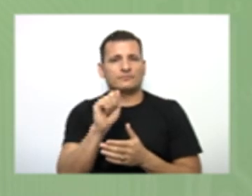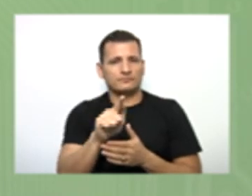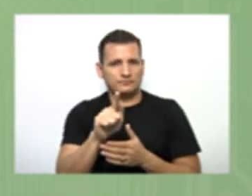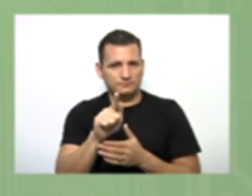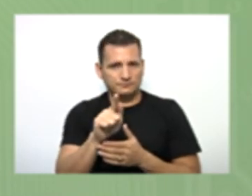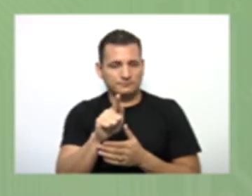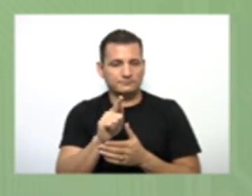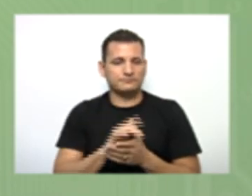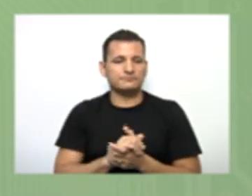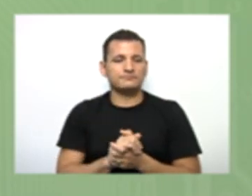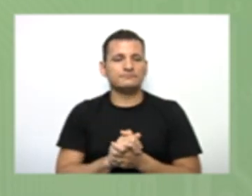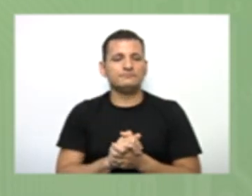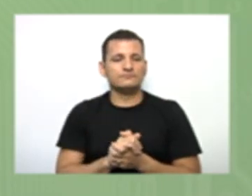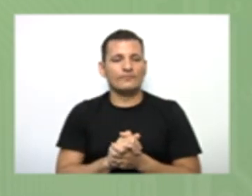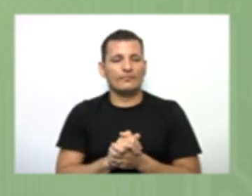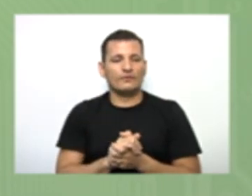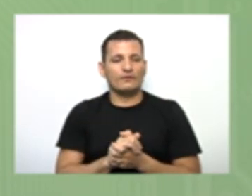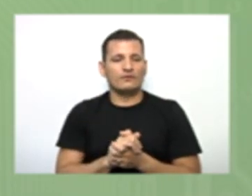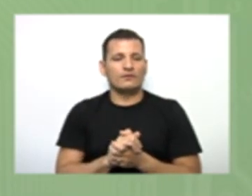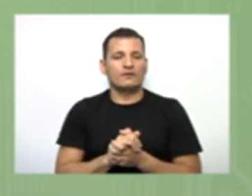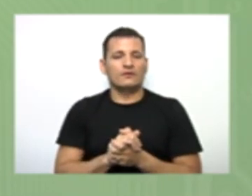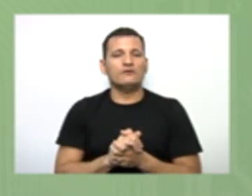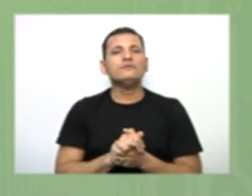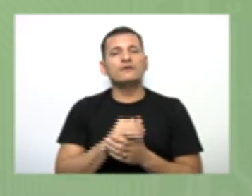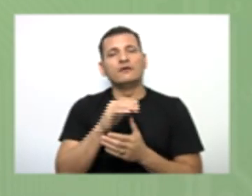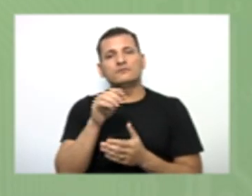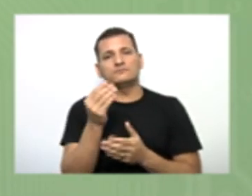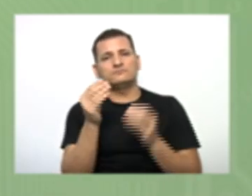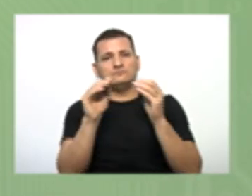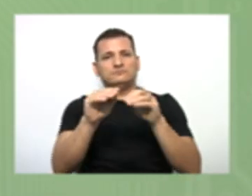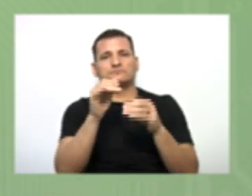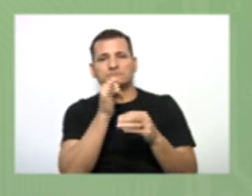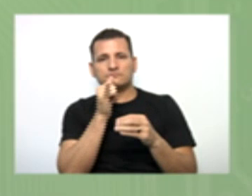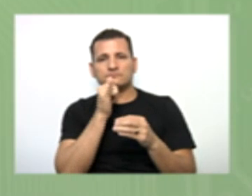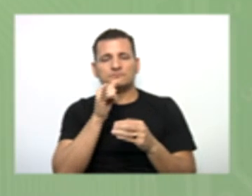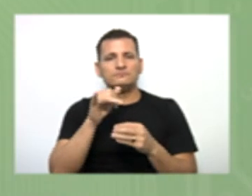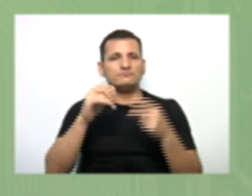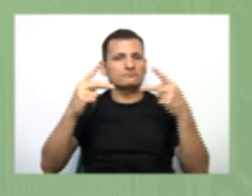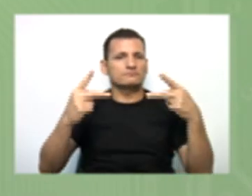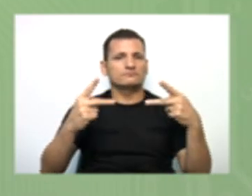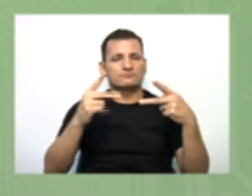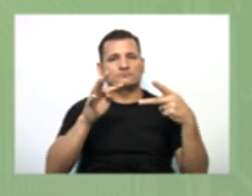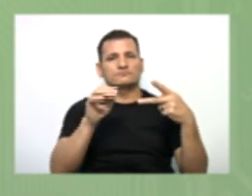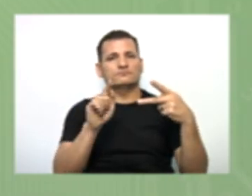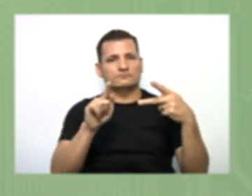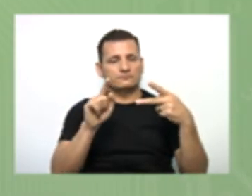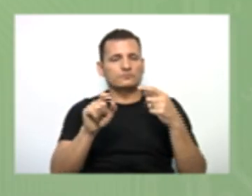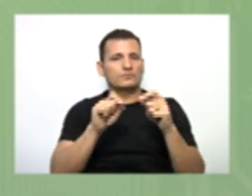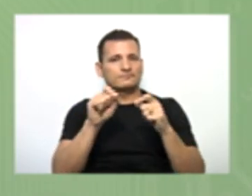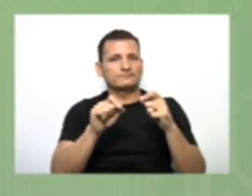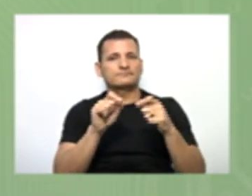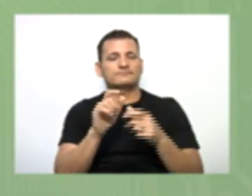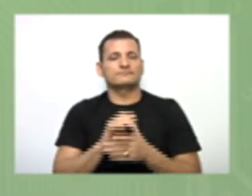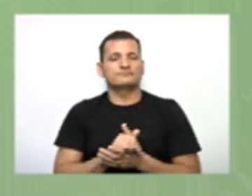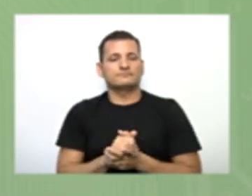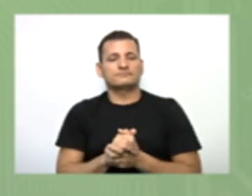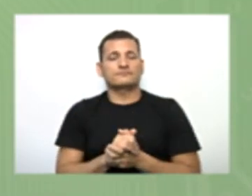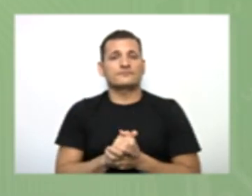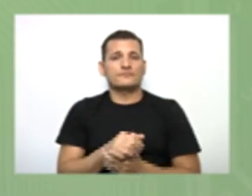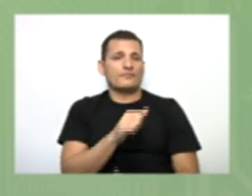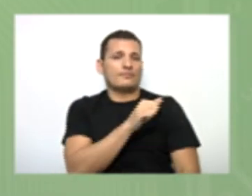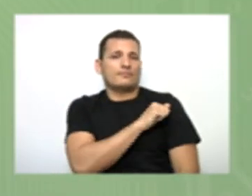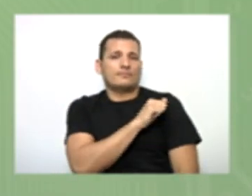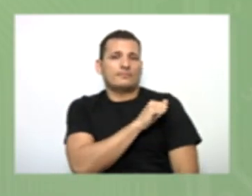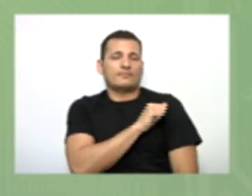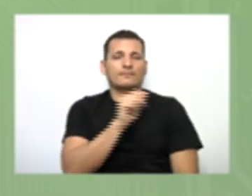tag que fala? Isso. Deixa eu ler outra Ela aqui. já deu um exemplo, né, deu um do exemplo, que a né? tag faz. Deu um exemplo do que faz. Uhum. A aluna